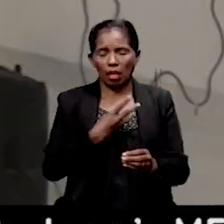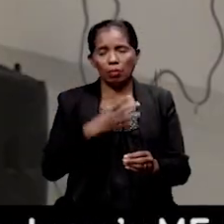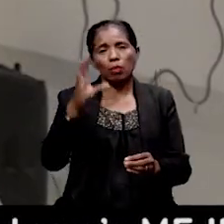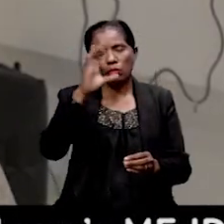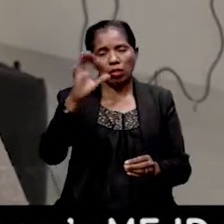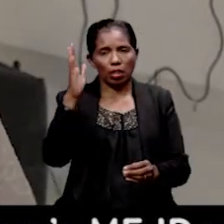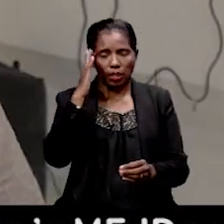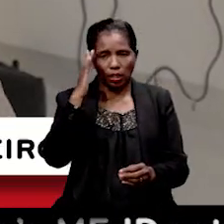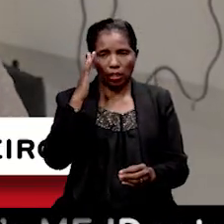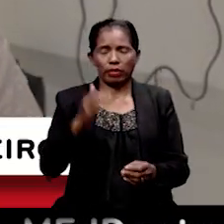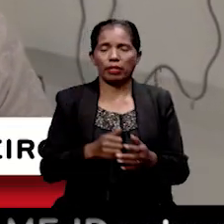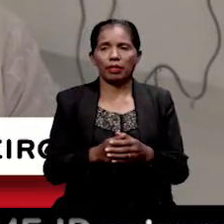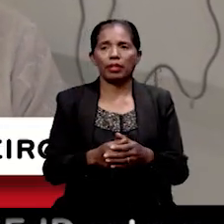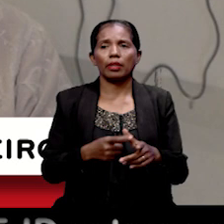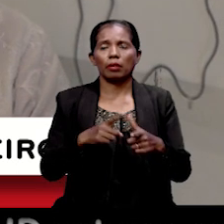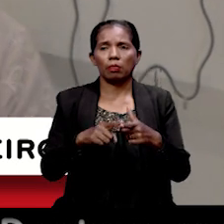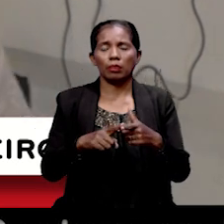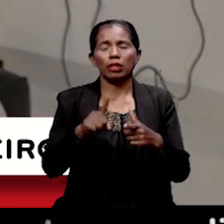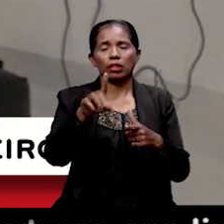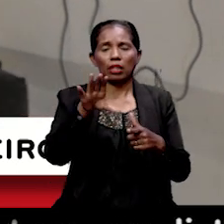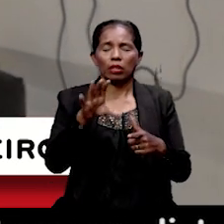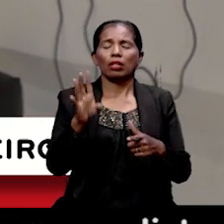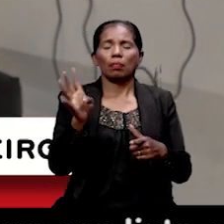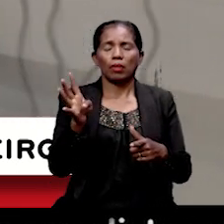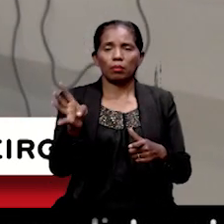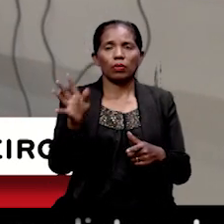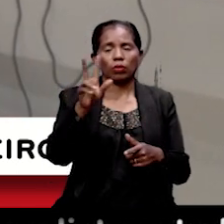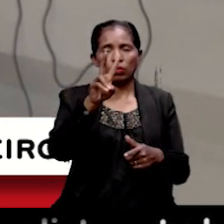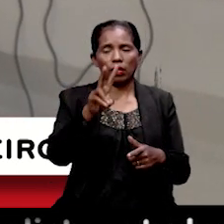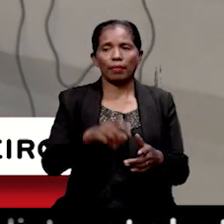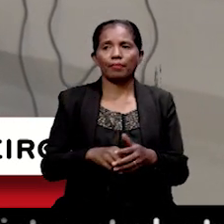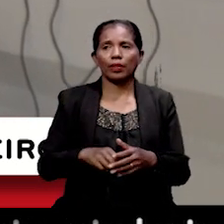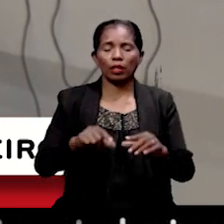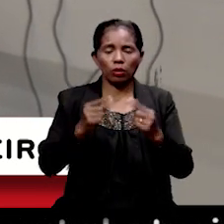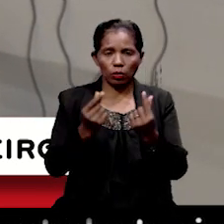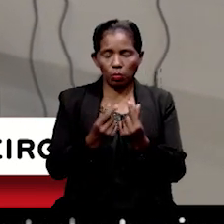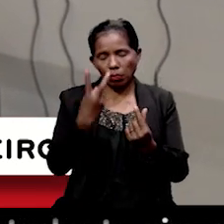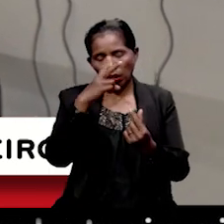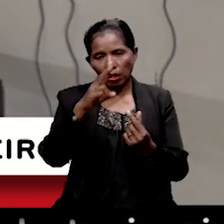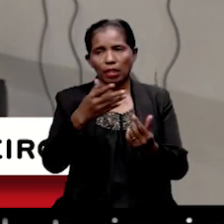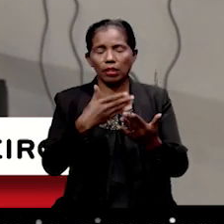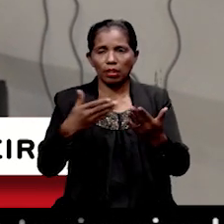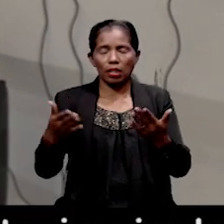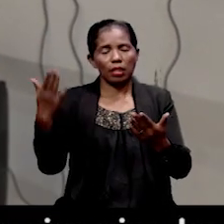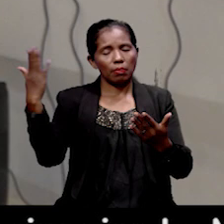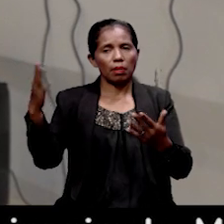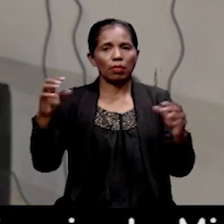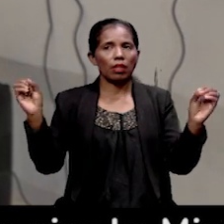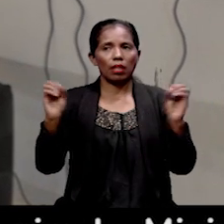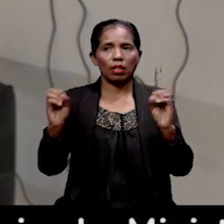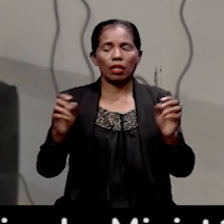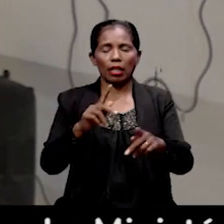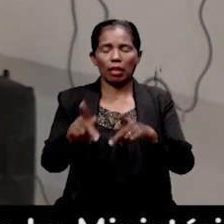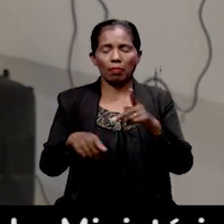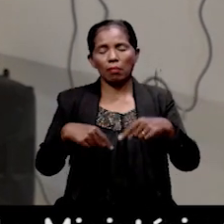mas depois quando a equipa tumba identifica, balo, se sang mais neba, mais que lá ia, nain lá tem neba